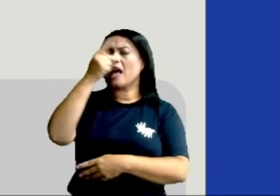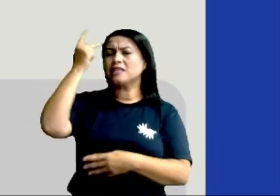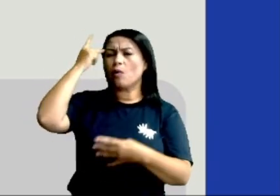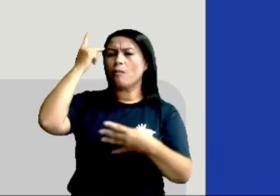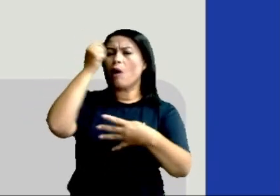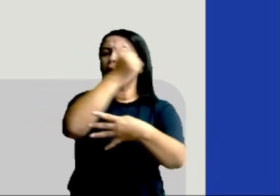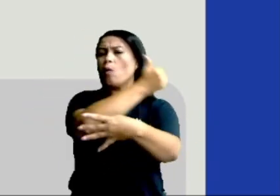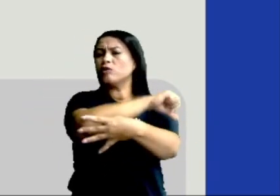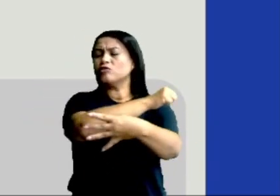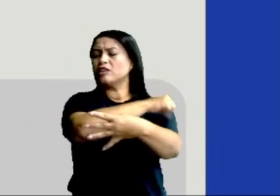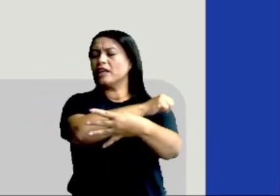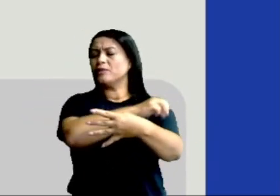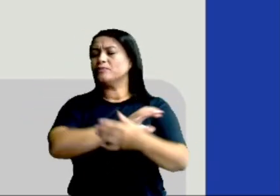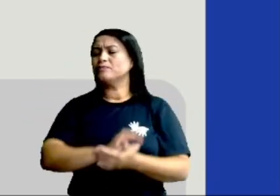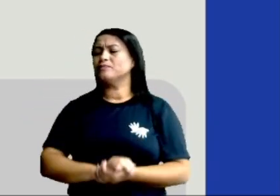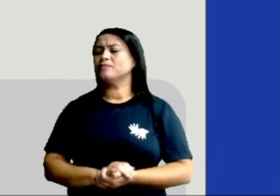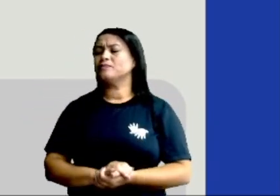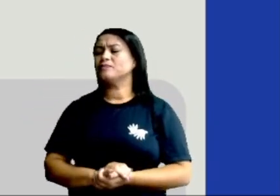Paulo?